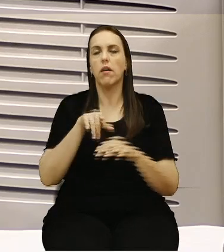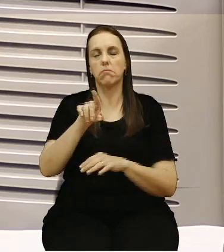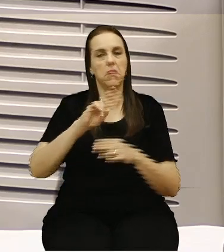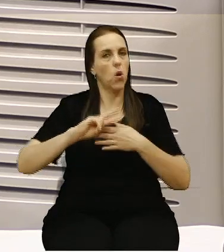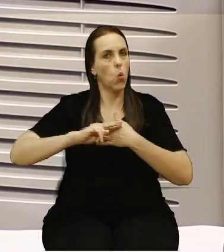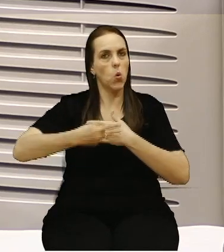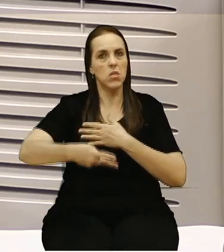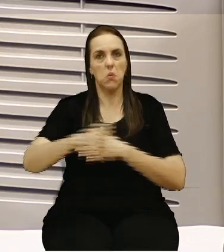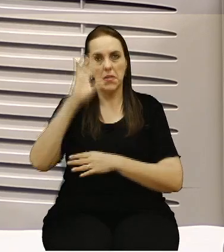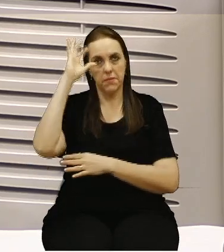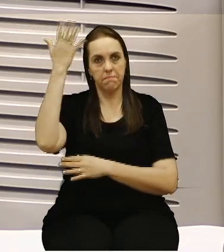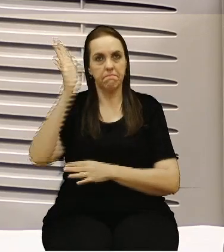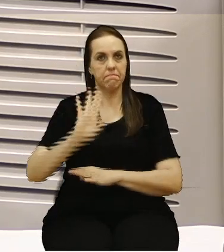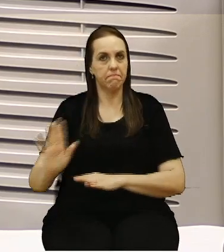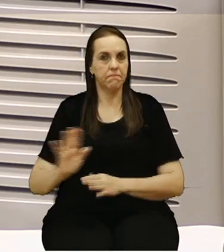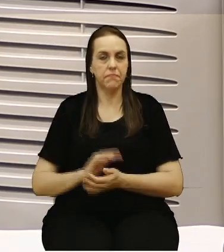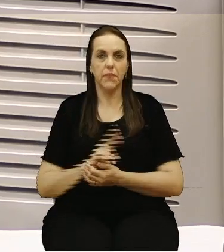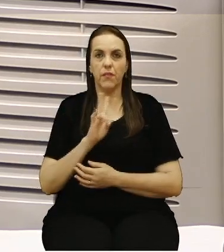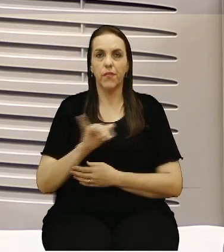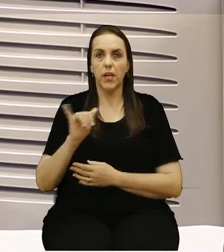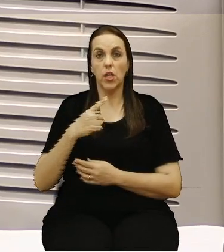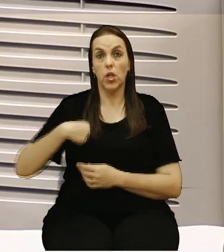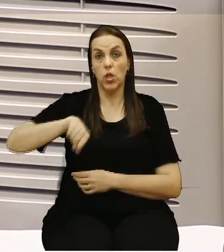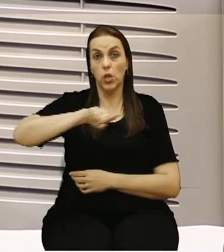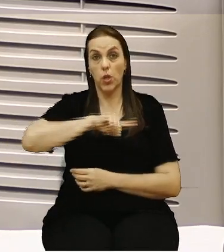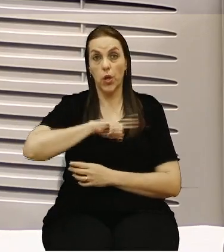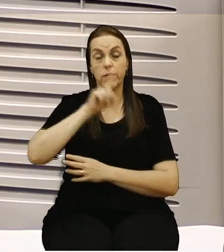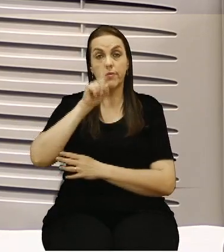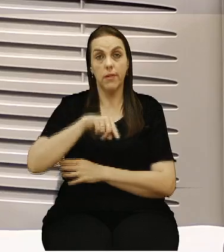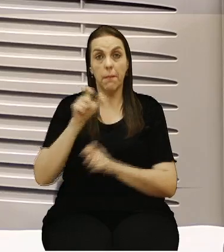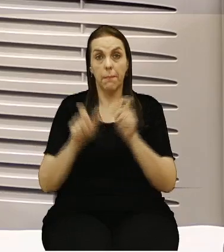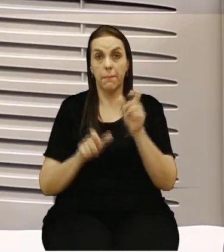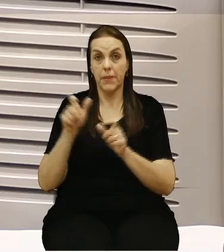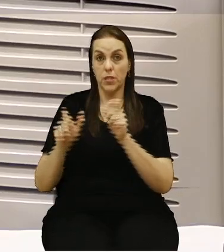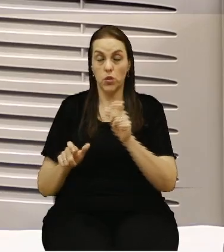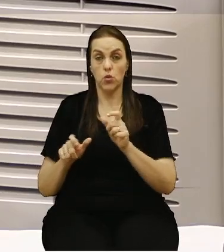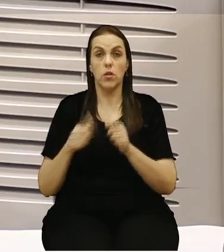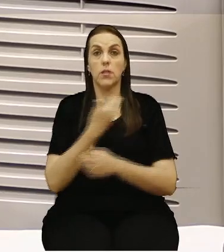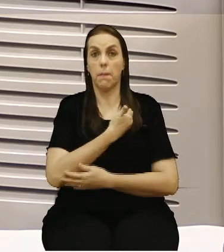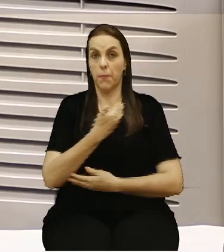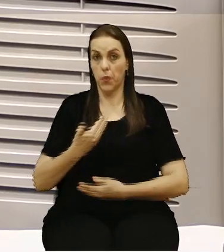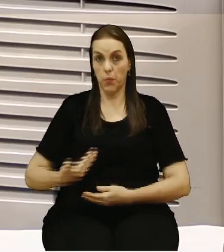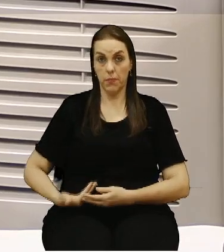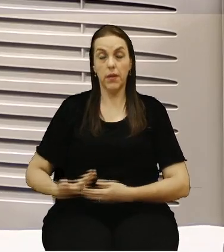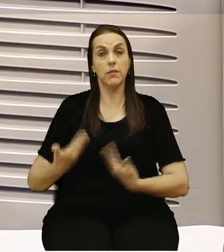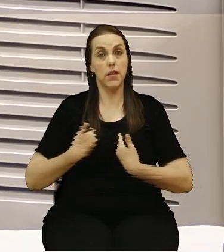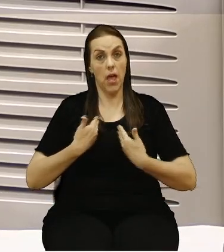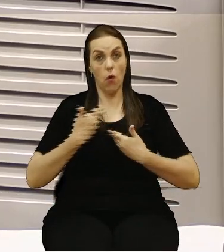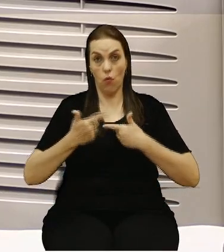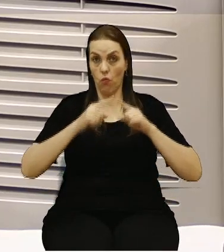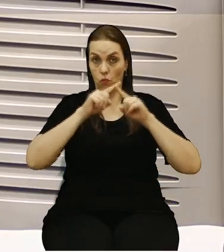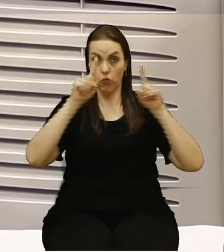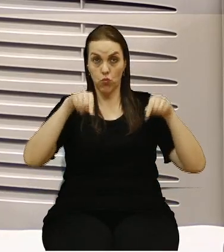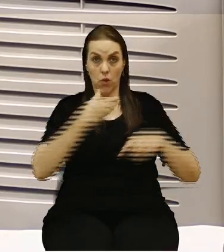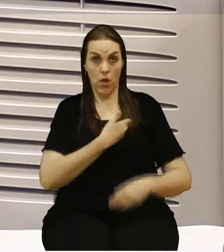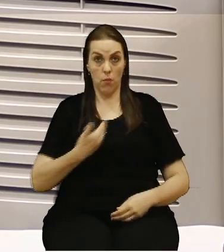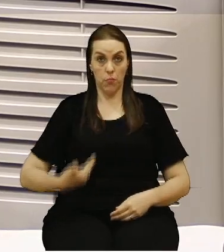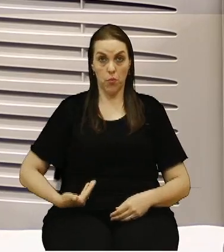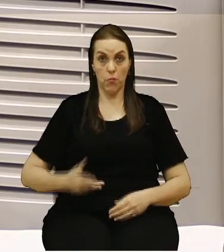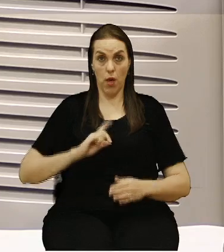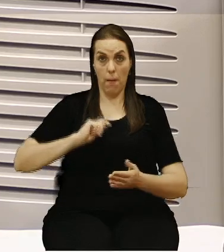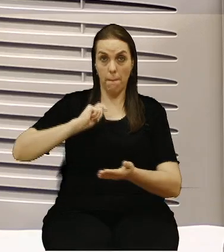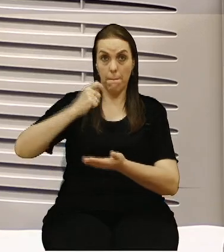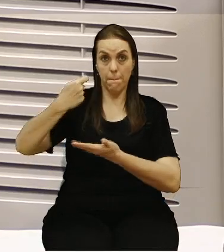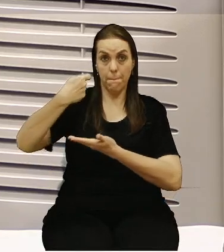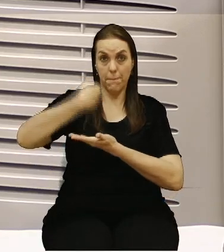acho que nós que somos pessoas públicas, o servidor público, ele é pago com o salário do povo,